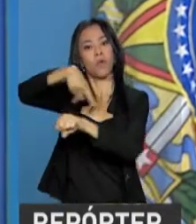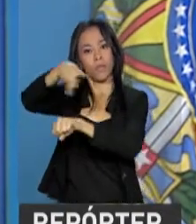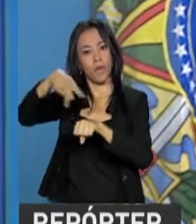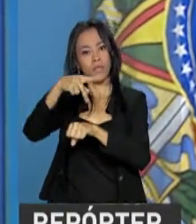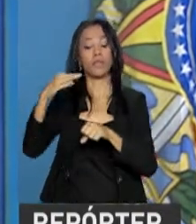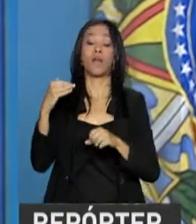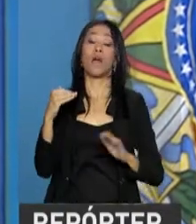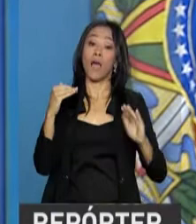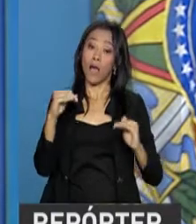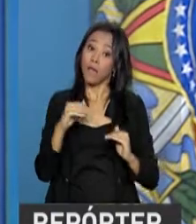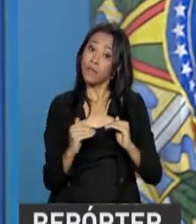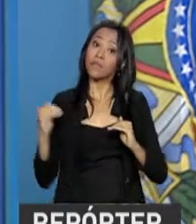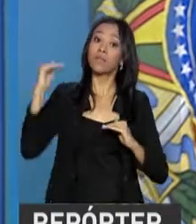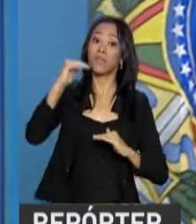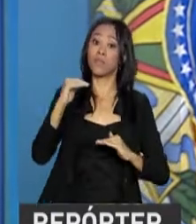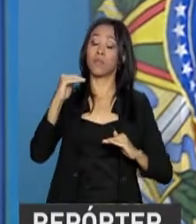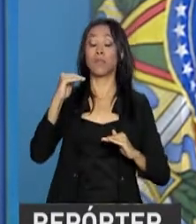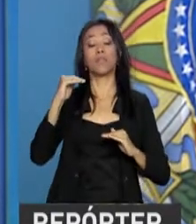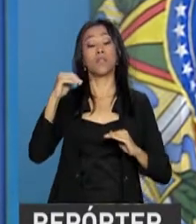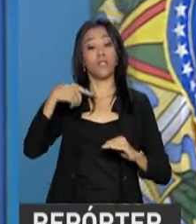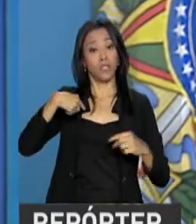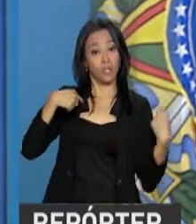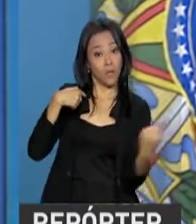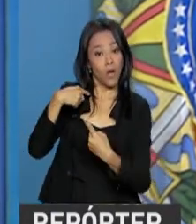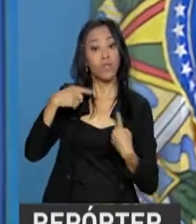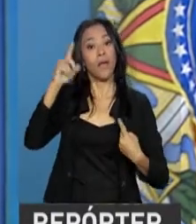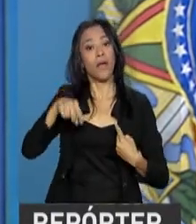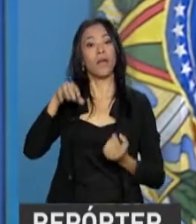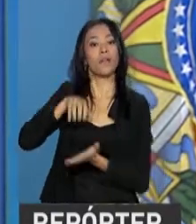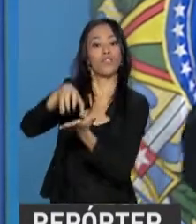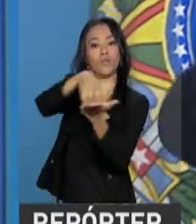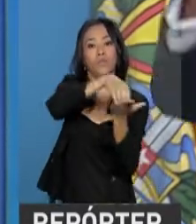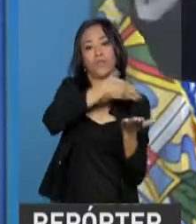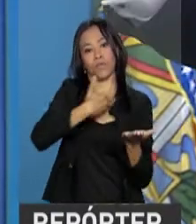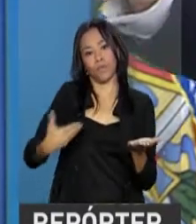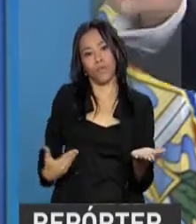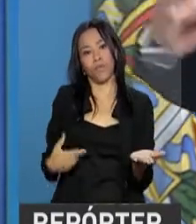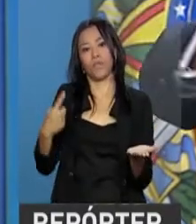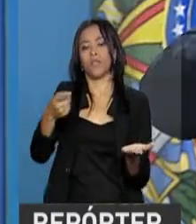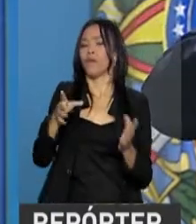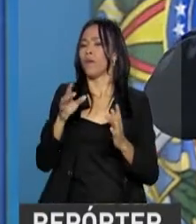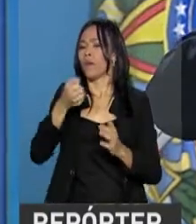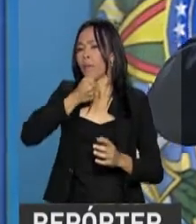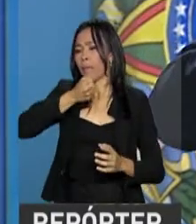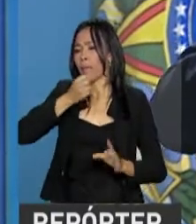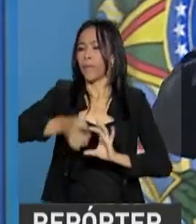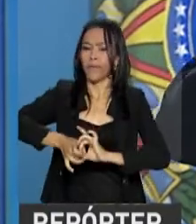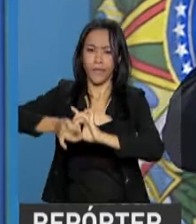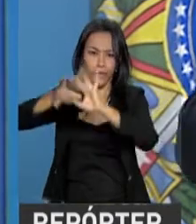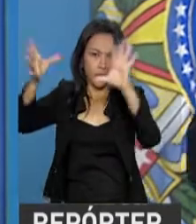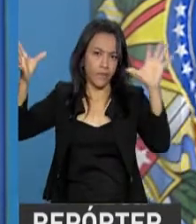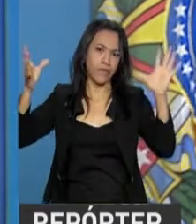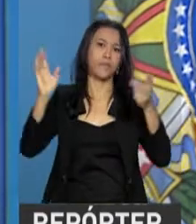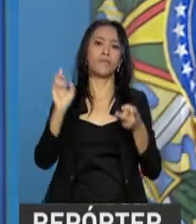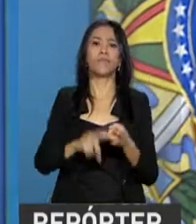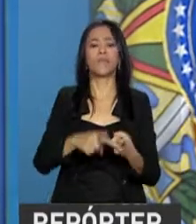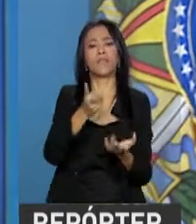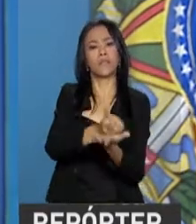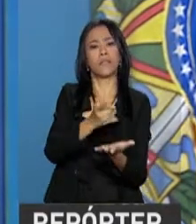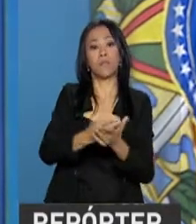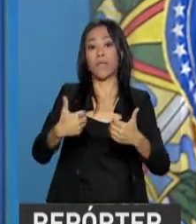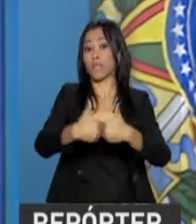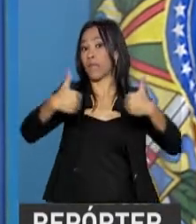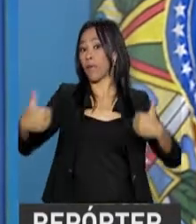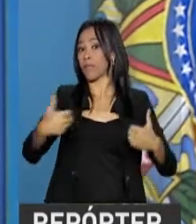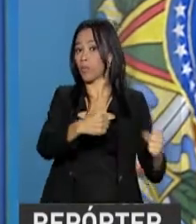as instituições. Por isso que eu preservo sempre as instituições. Eu preservo a imprensa livre, prego a todo momento a separação